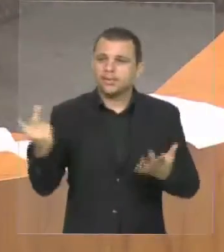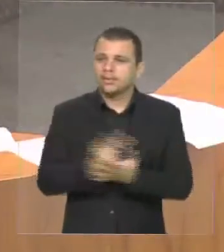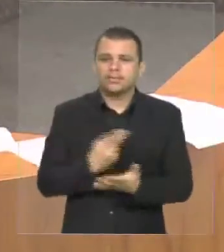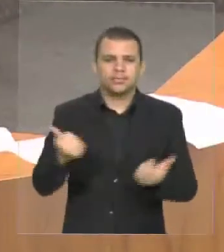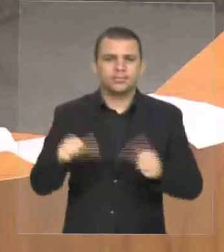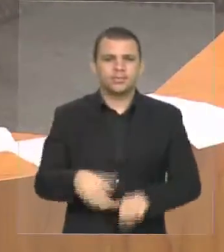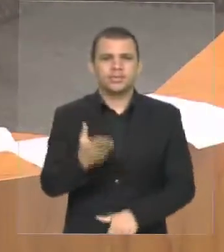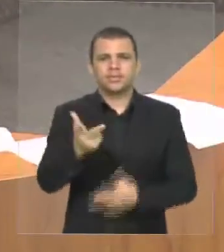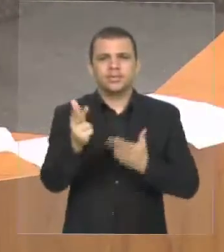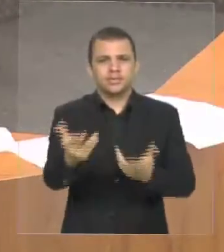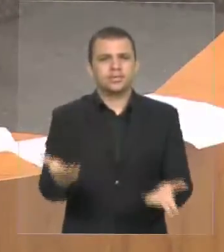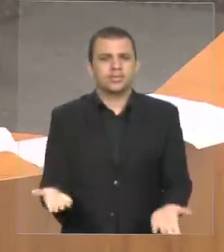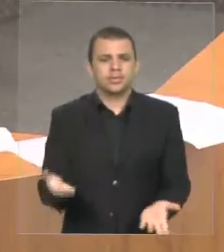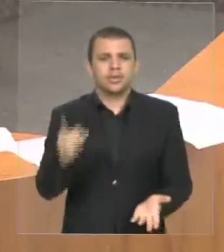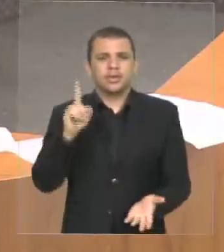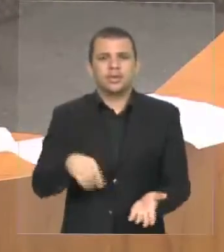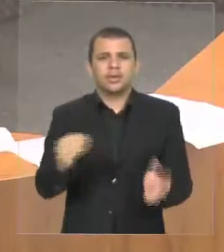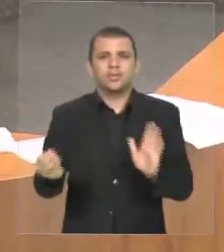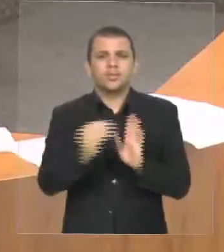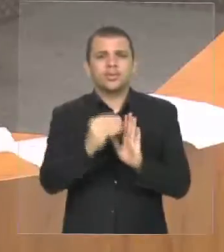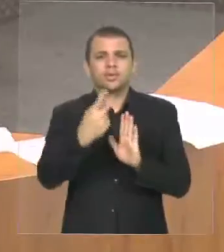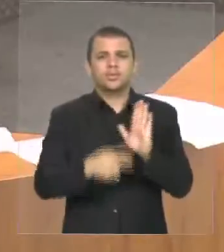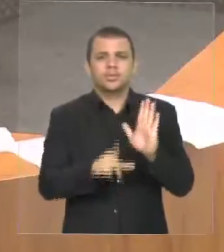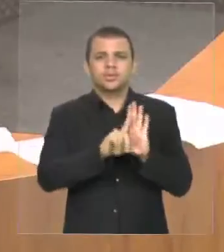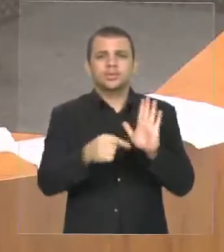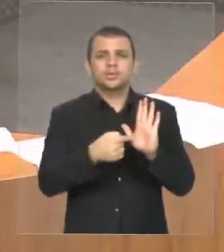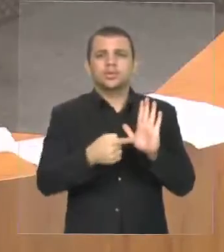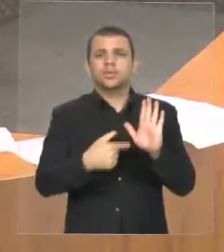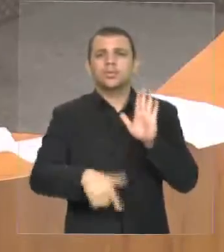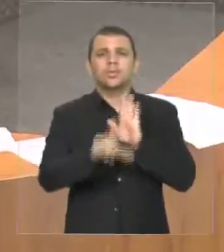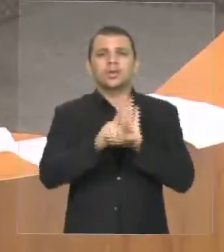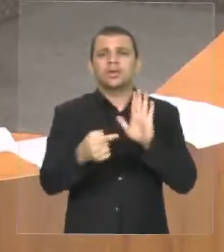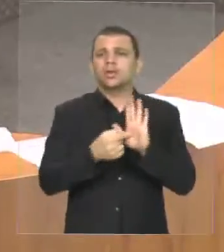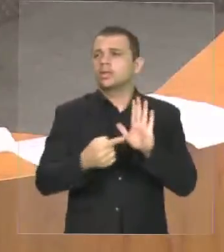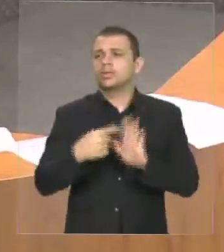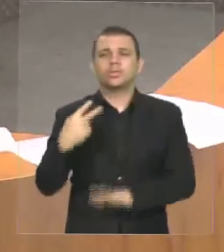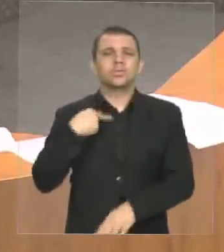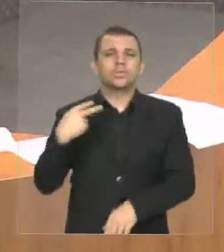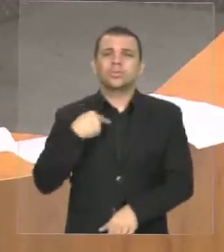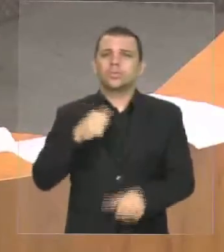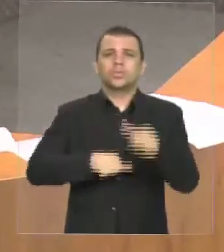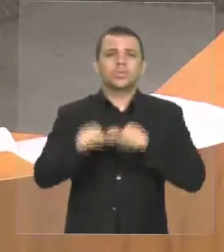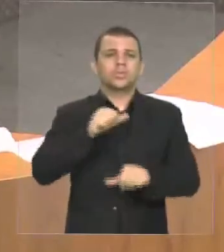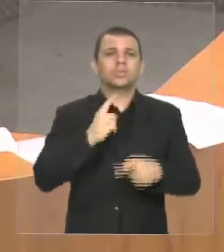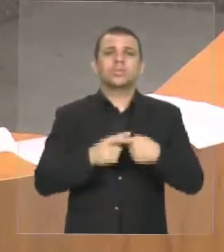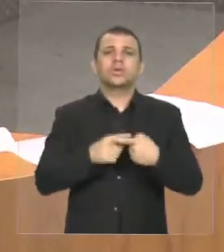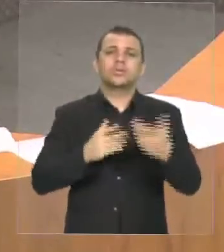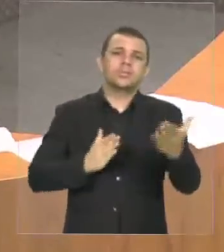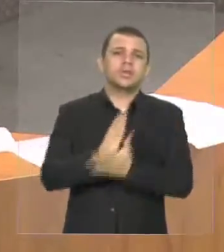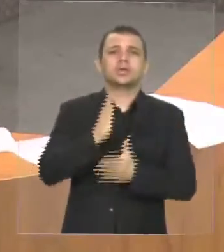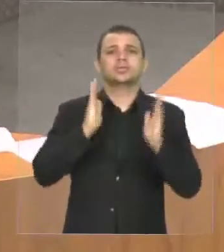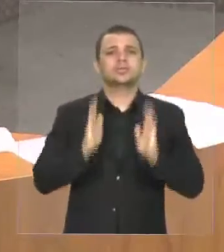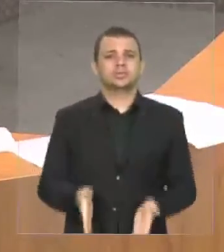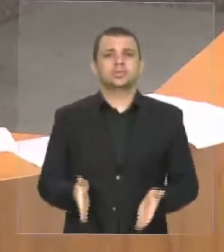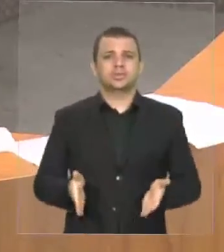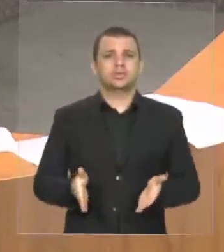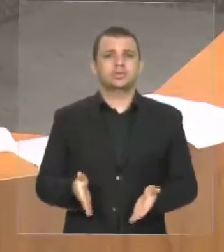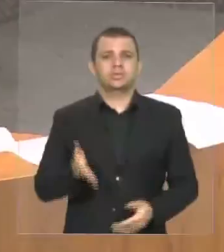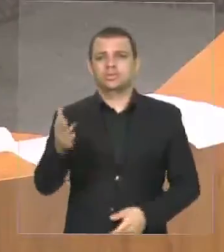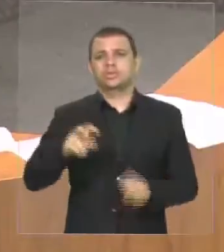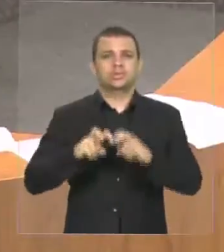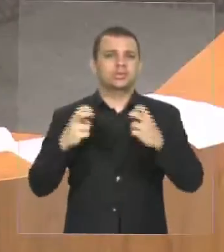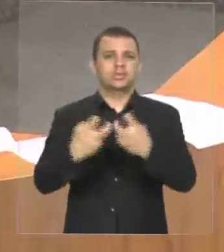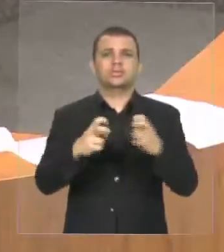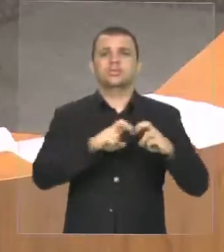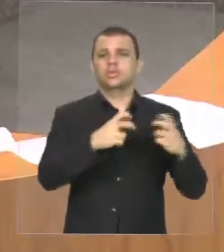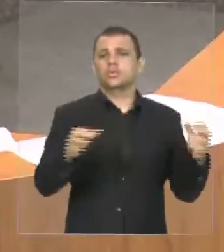esse, que é fazer menção no projeto de lei, que não pode mais voltar atrás, porque já está aprovado pelas comissões